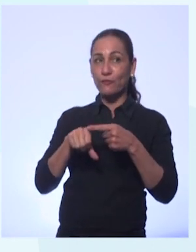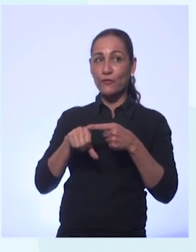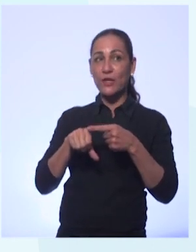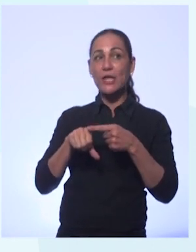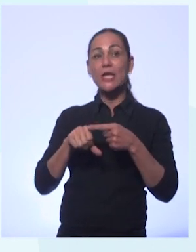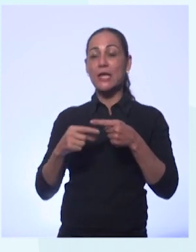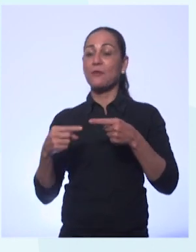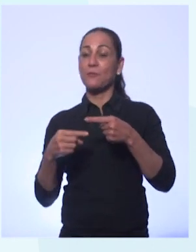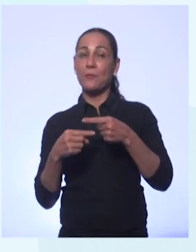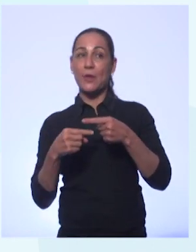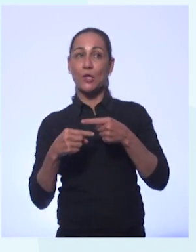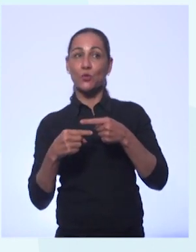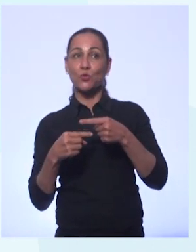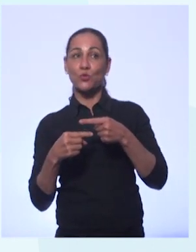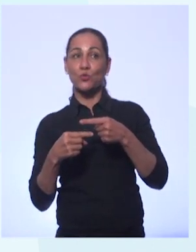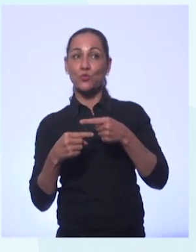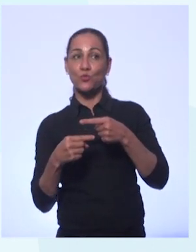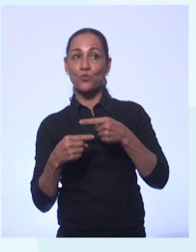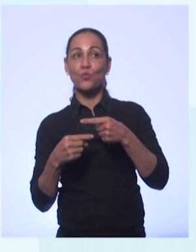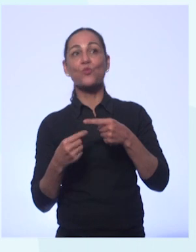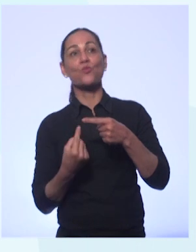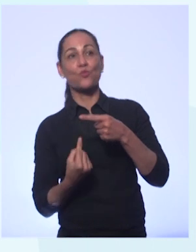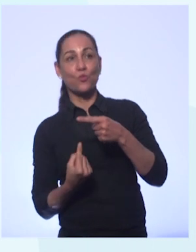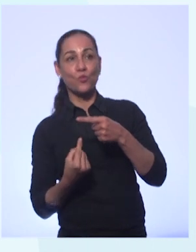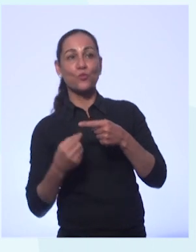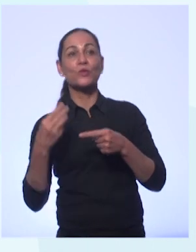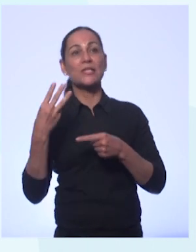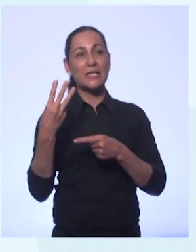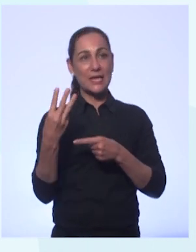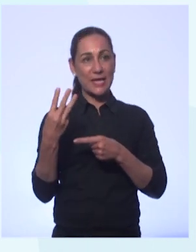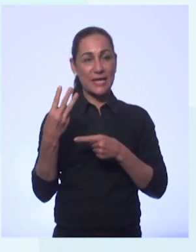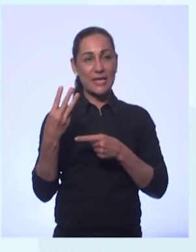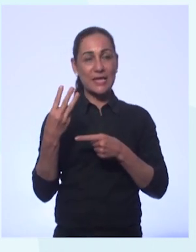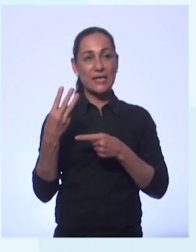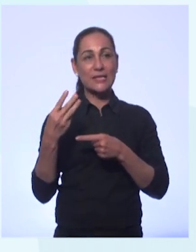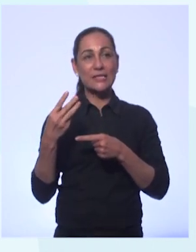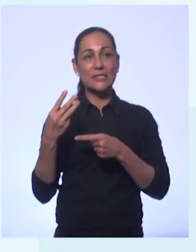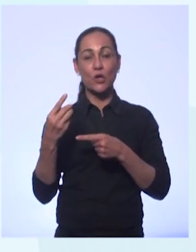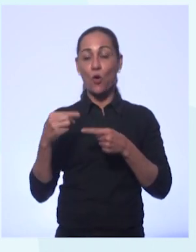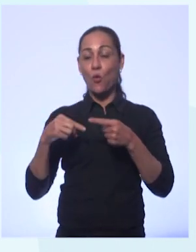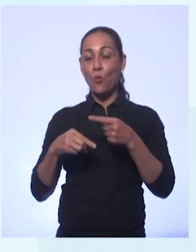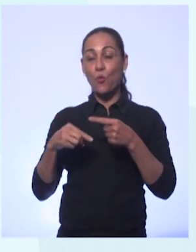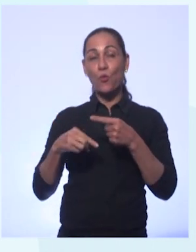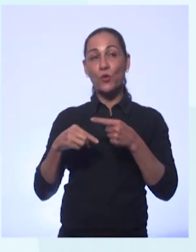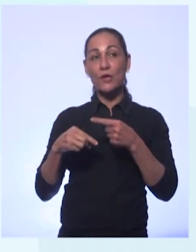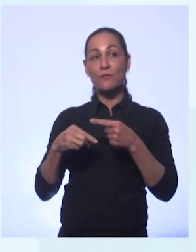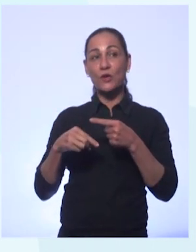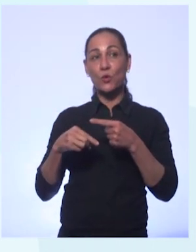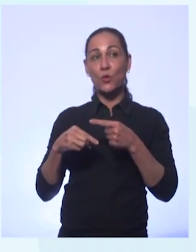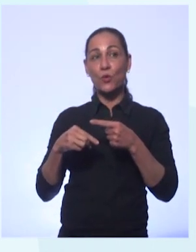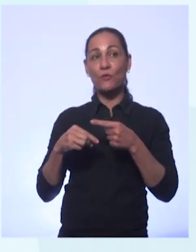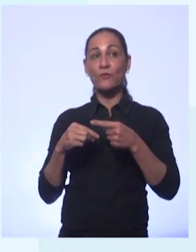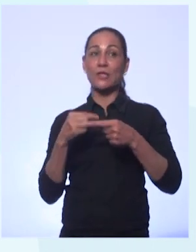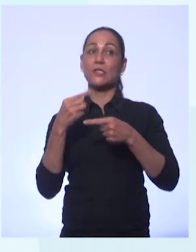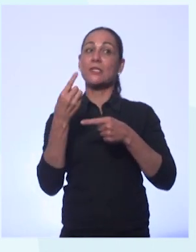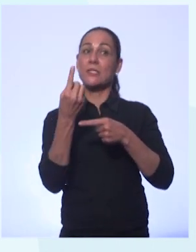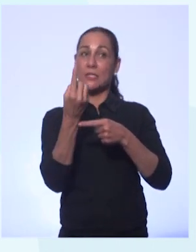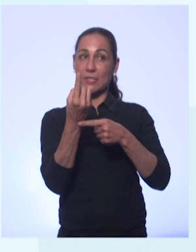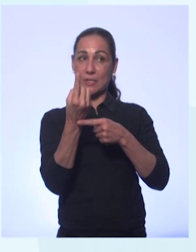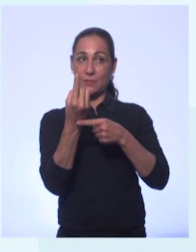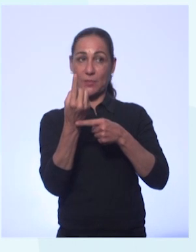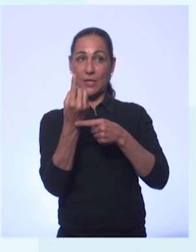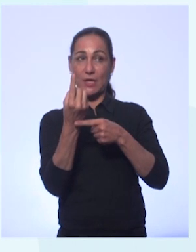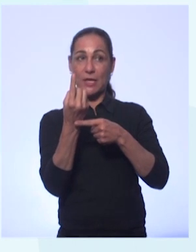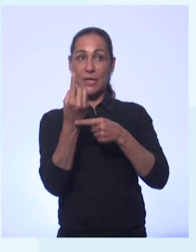e sobra 1. Olha lá, ó, são 3 inteiros, 1 é o que sobrou, fica em cima da fração, com o